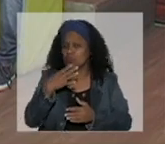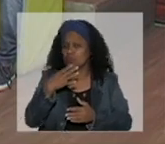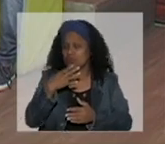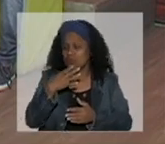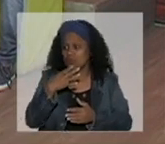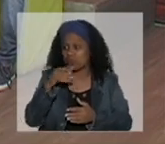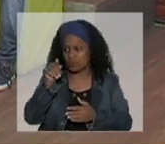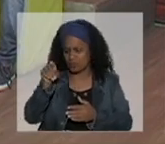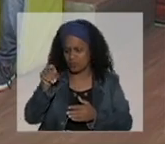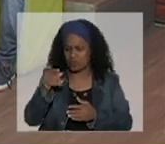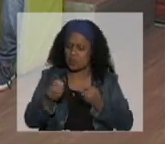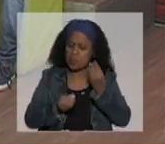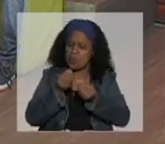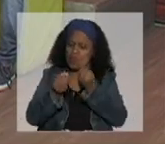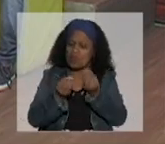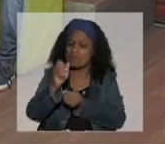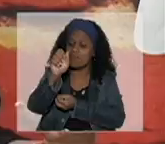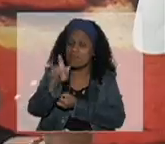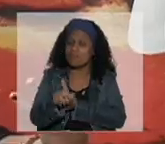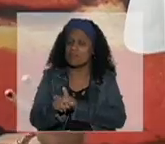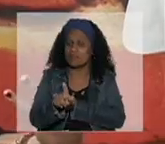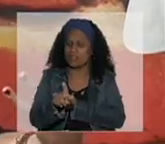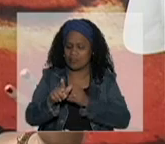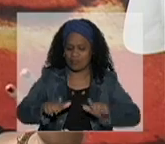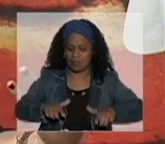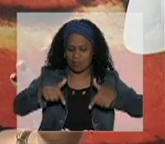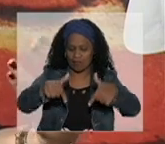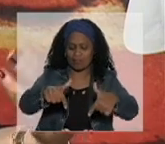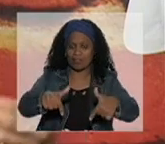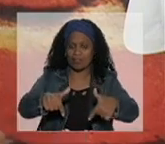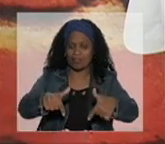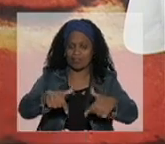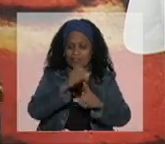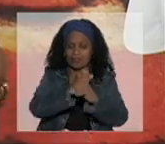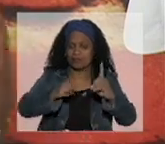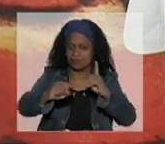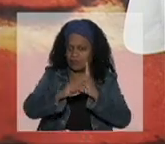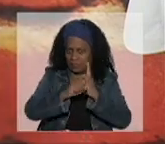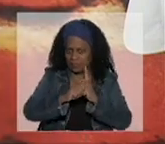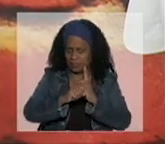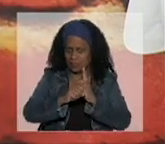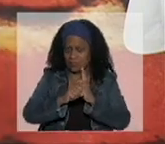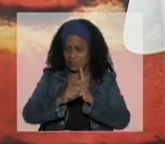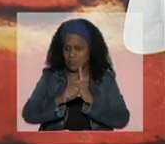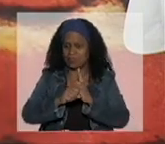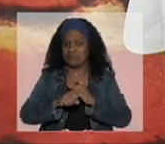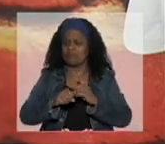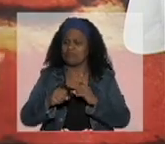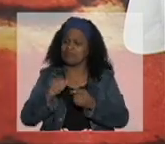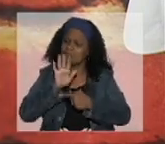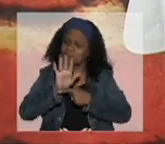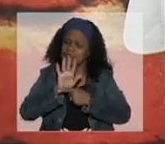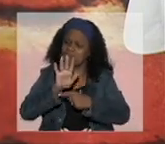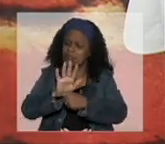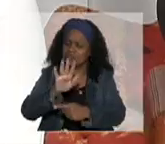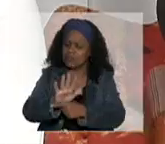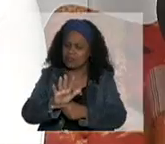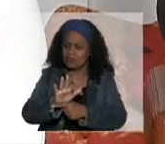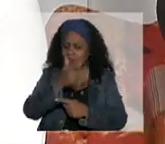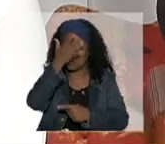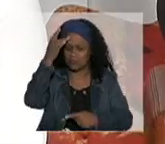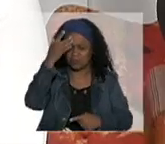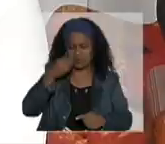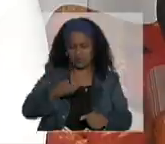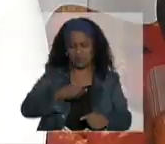né, ainda de repente, como que funciona a Ação da Cidadania com esse objetivo de dar um amparo aí quem vive